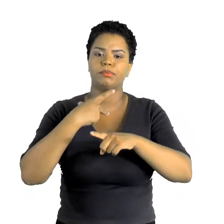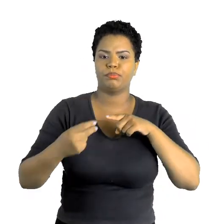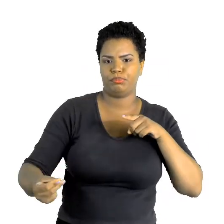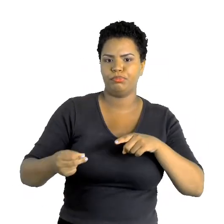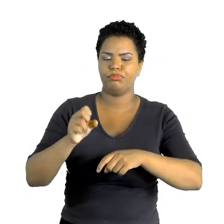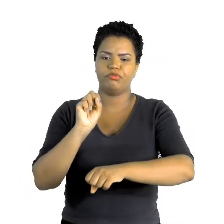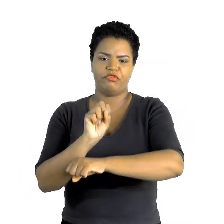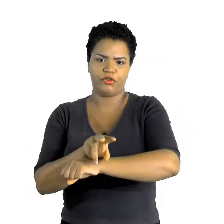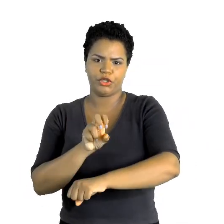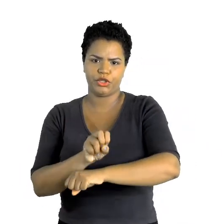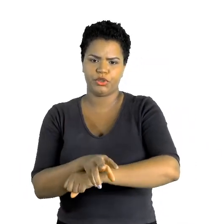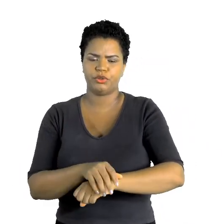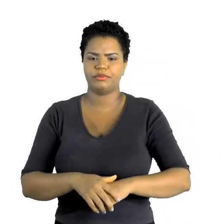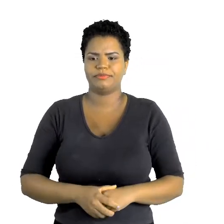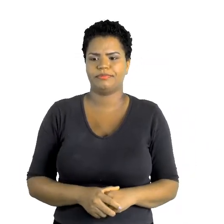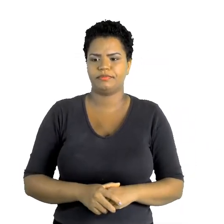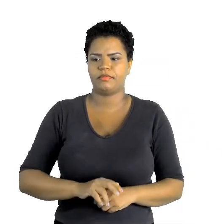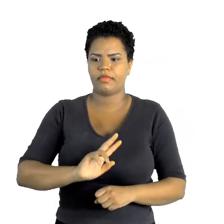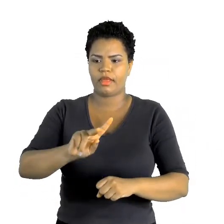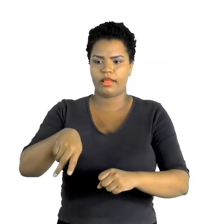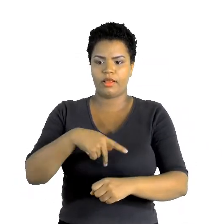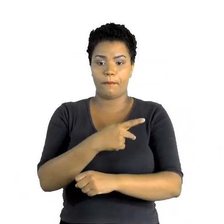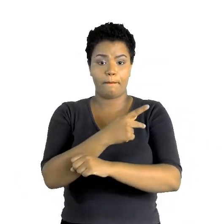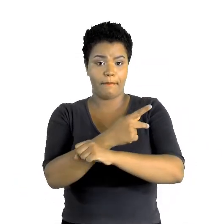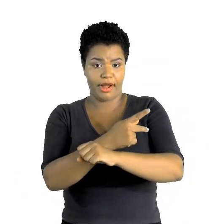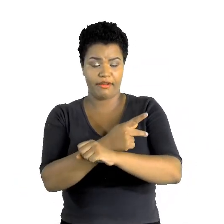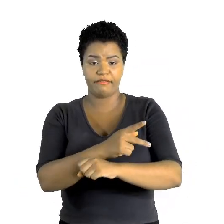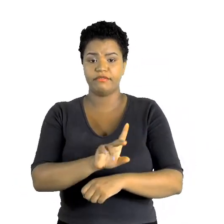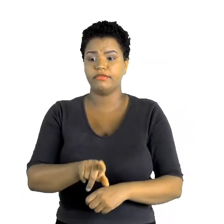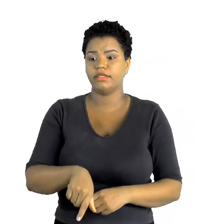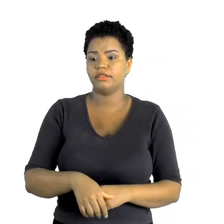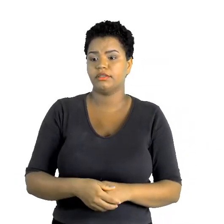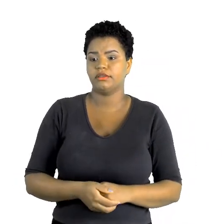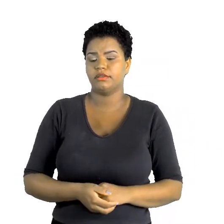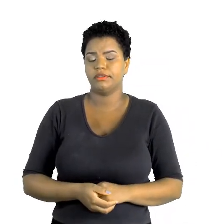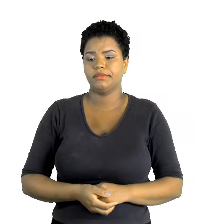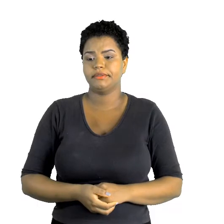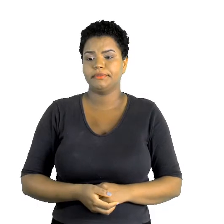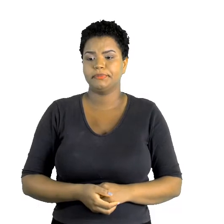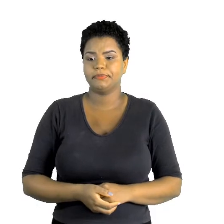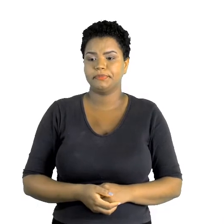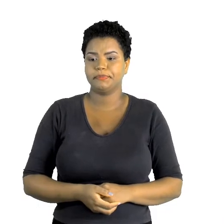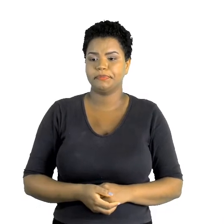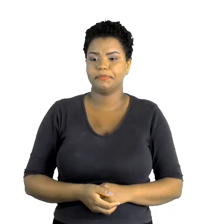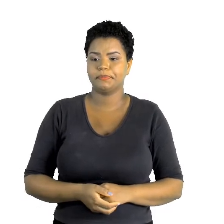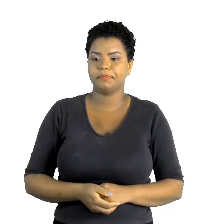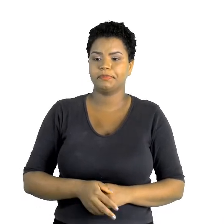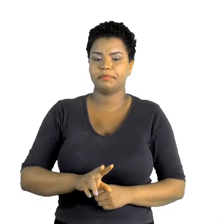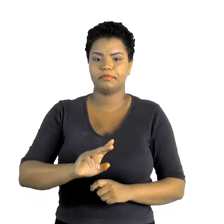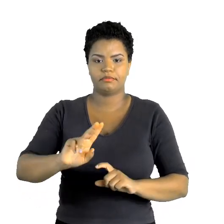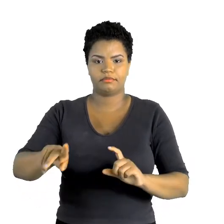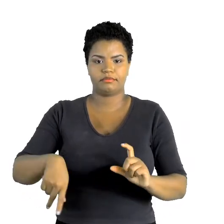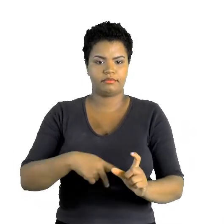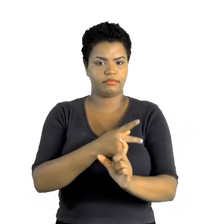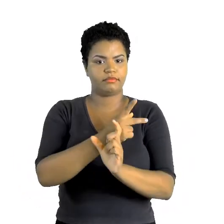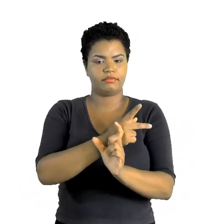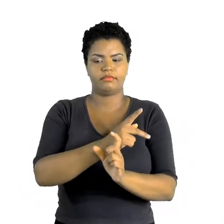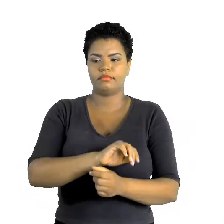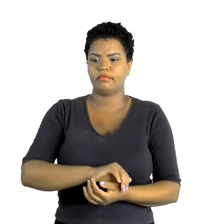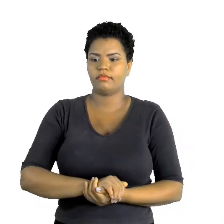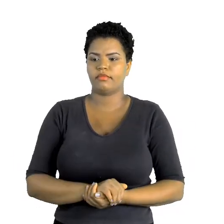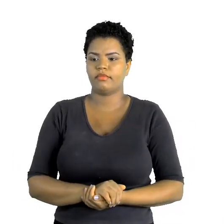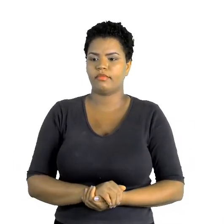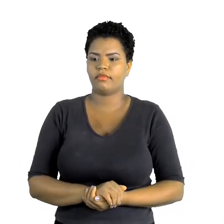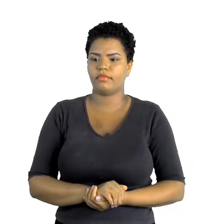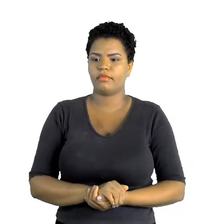uma formação por prefixação, que é o prefix, ok? A gente acrescentou aí, portanto,